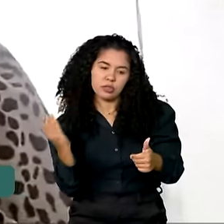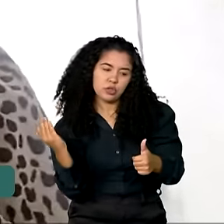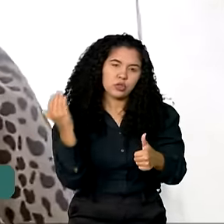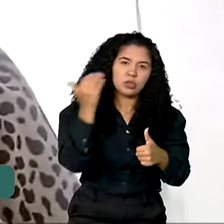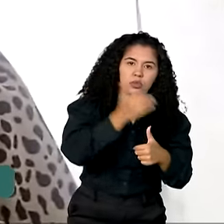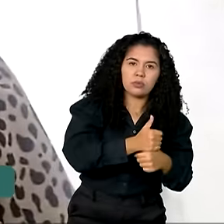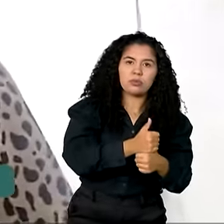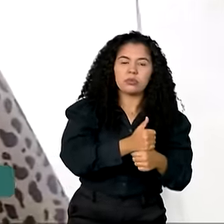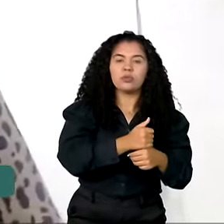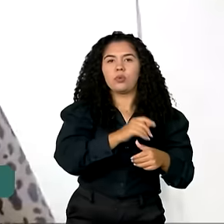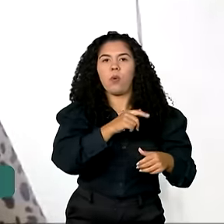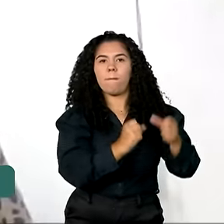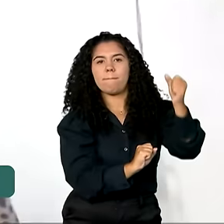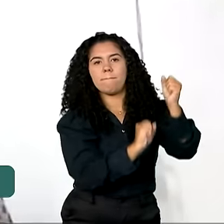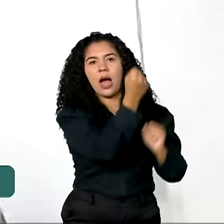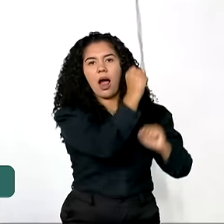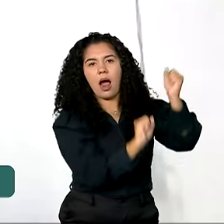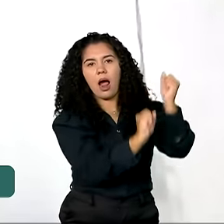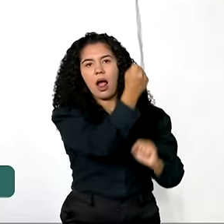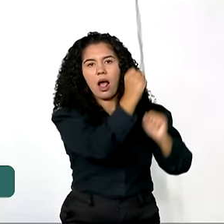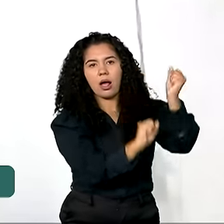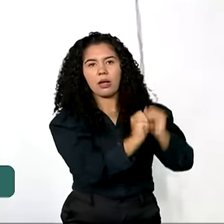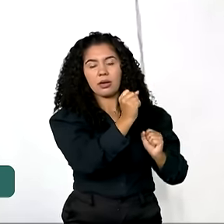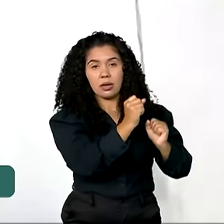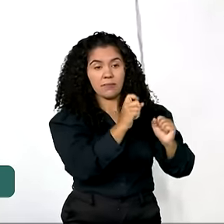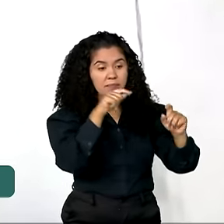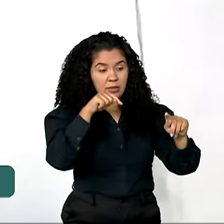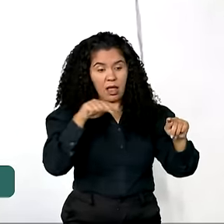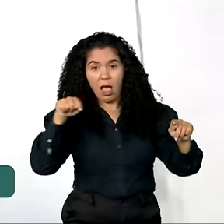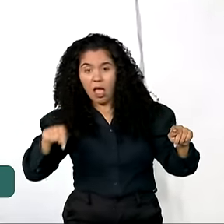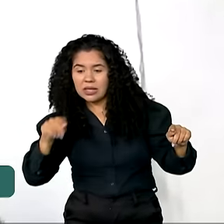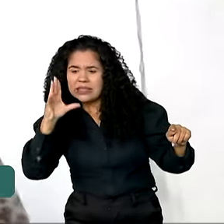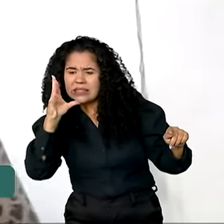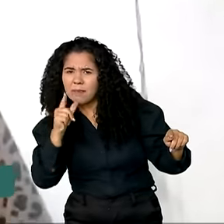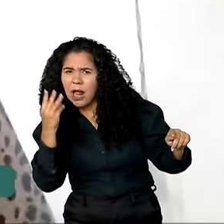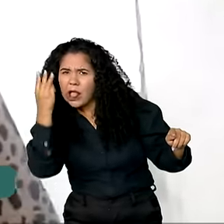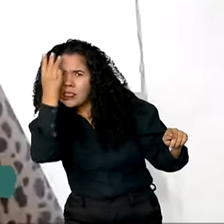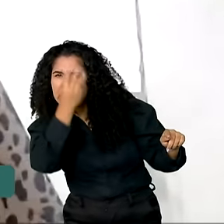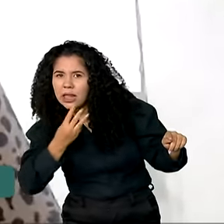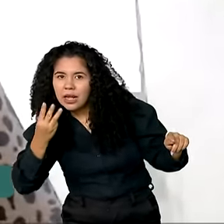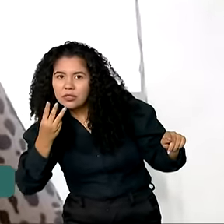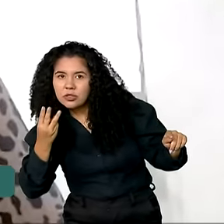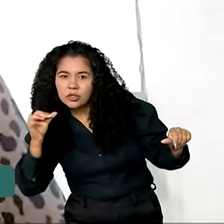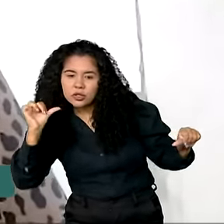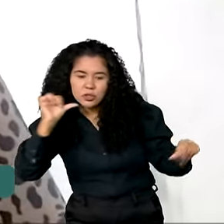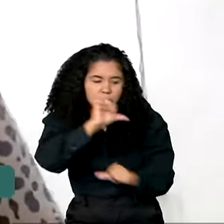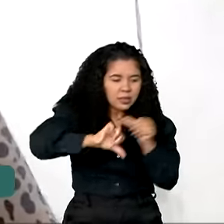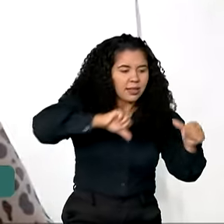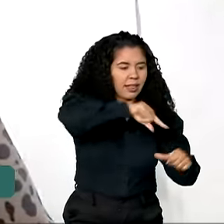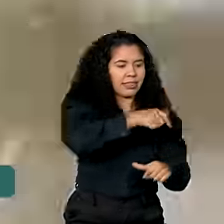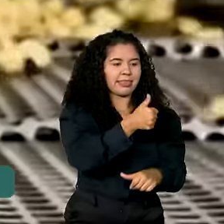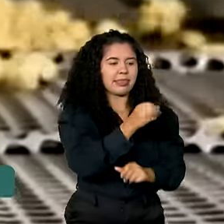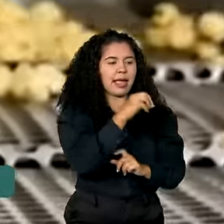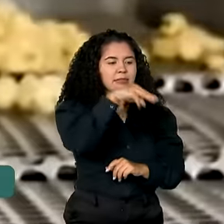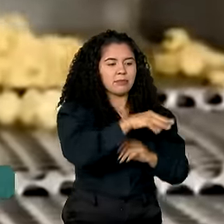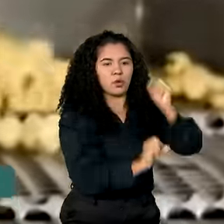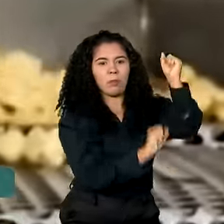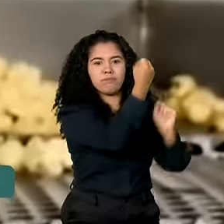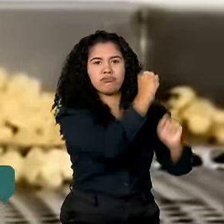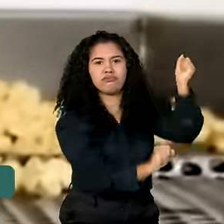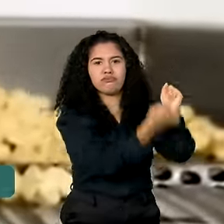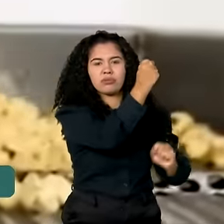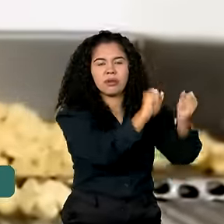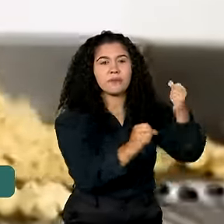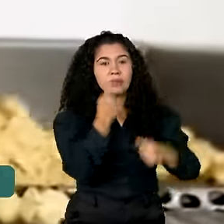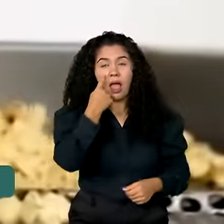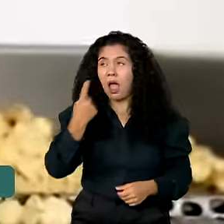substituímos em máquina. Então, o procedimento que era em 3 horas, hoje, em 10 minutos, nós fazemos. Os produtos